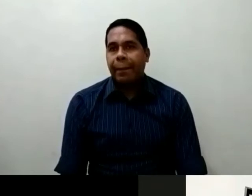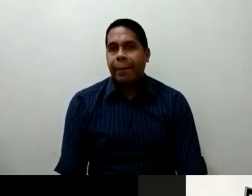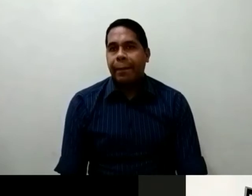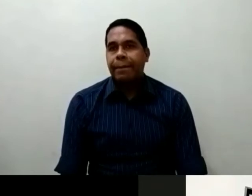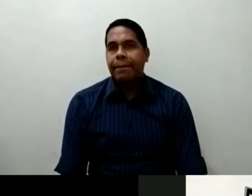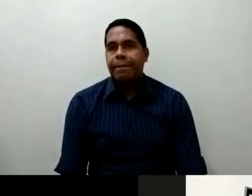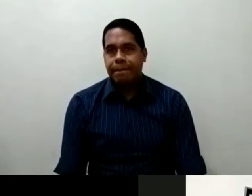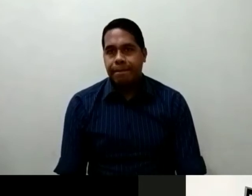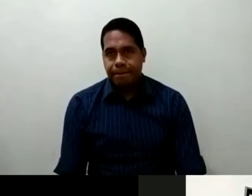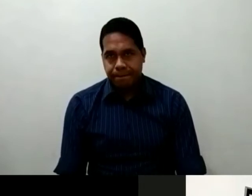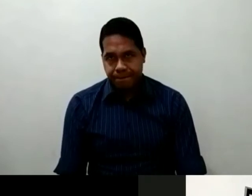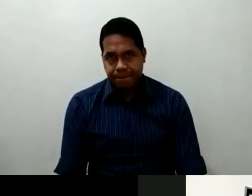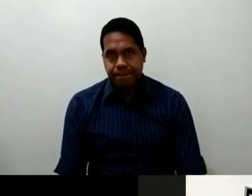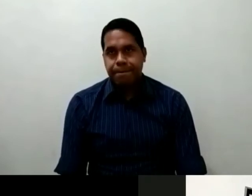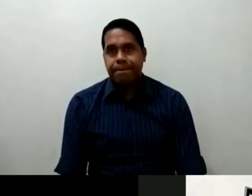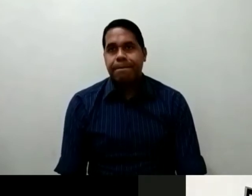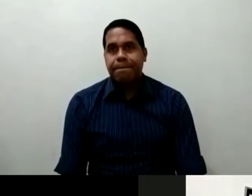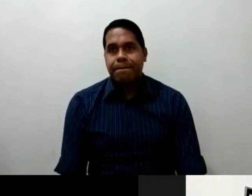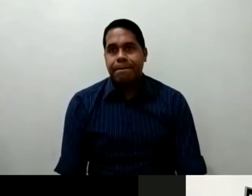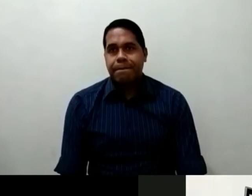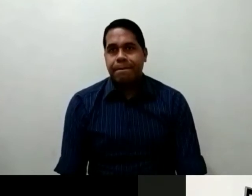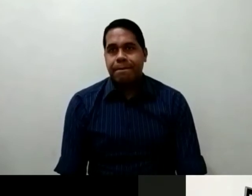o seu sentimento?